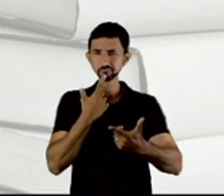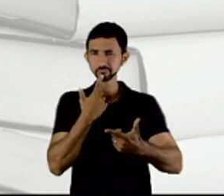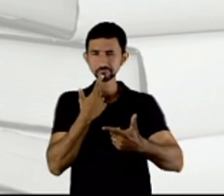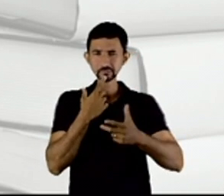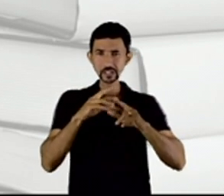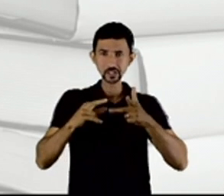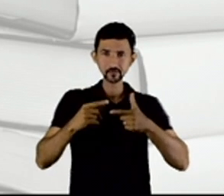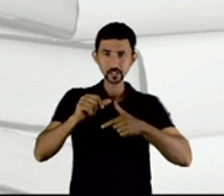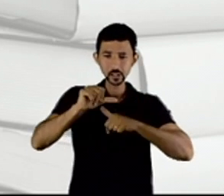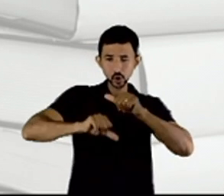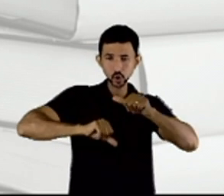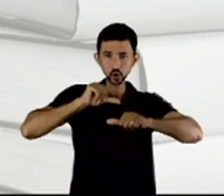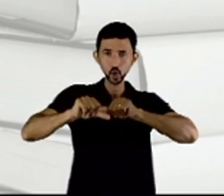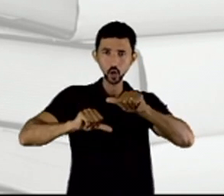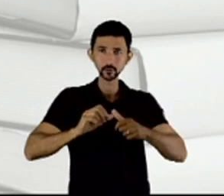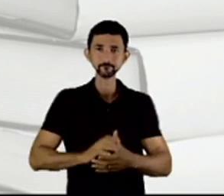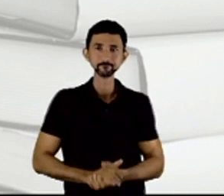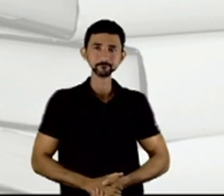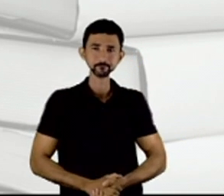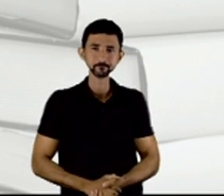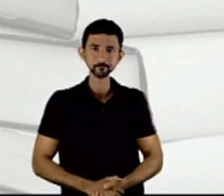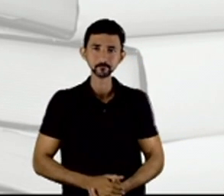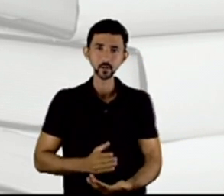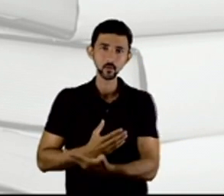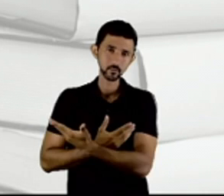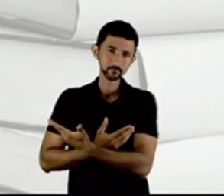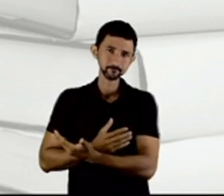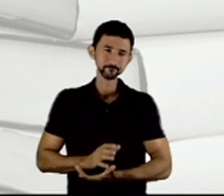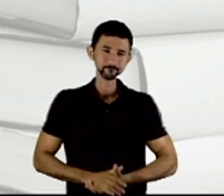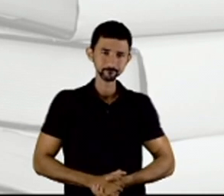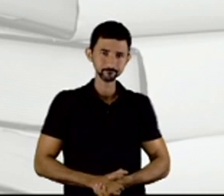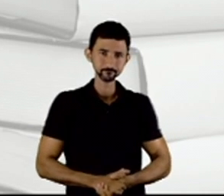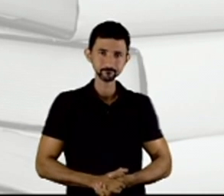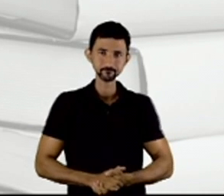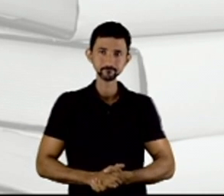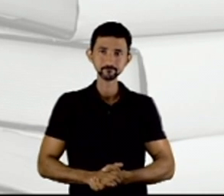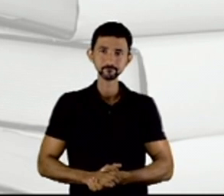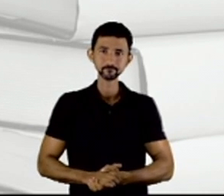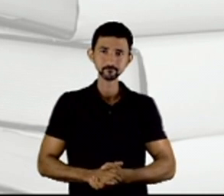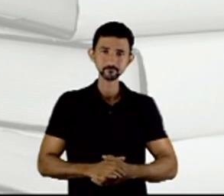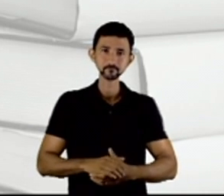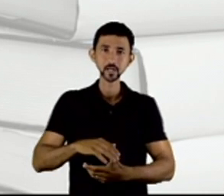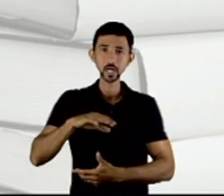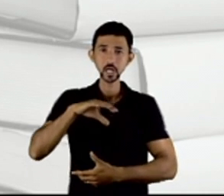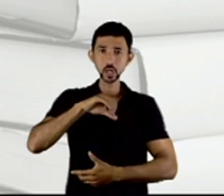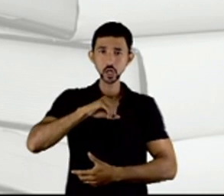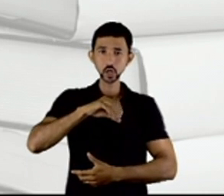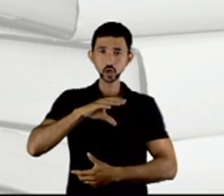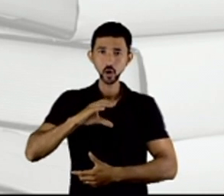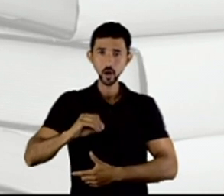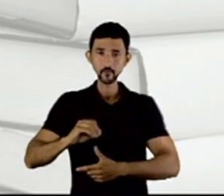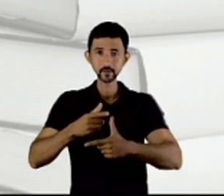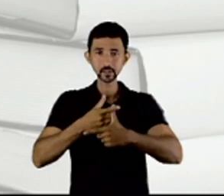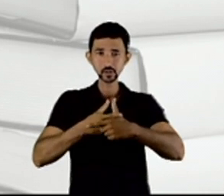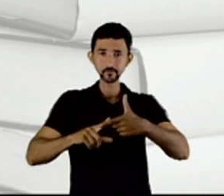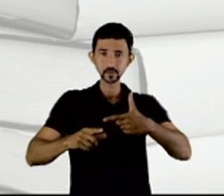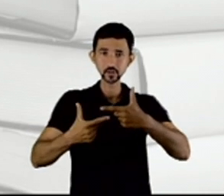para décimos. Então vai ficar 90 décimos. 9 inteiros são 90